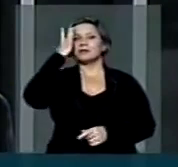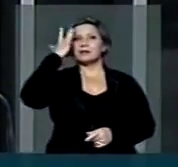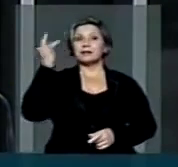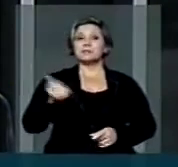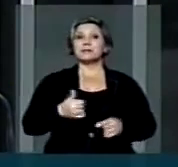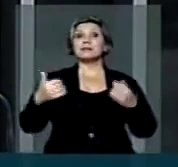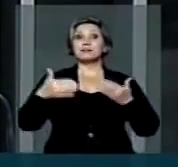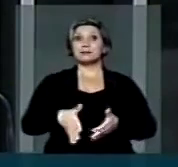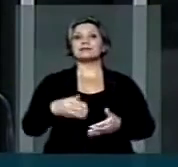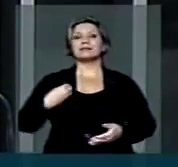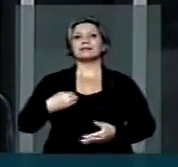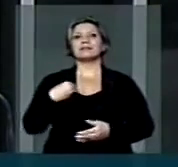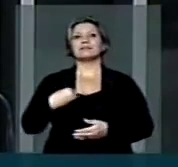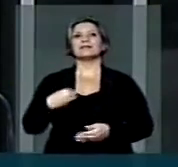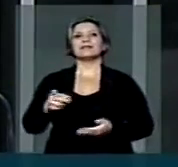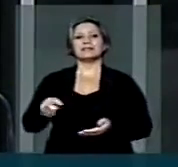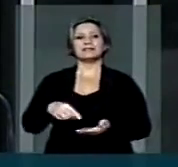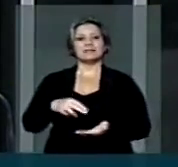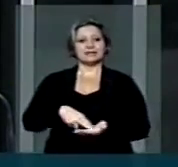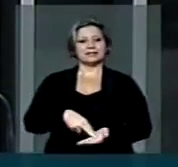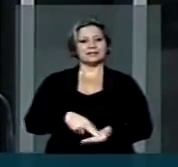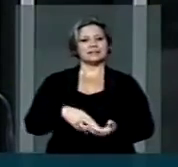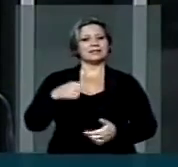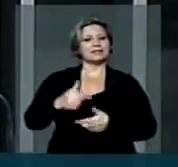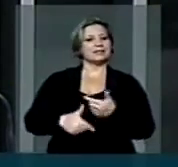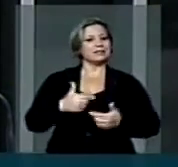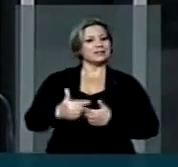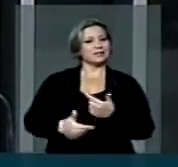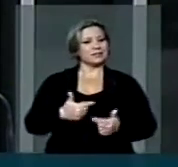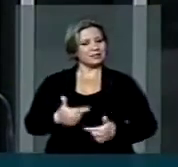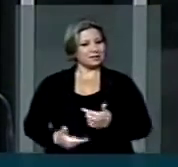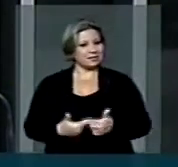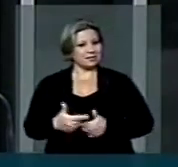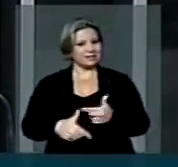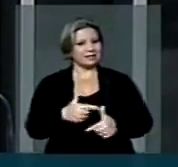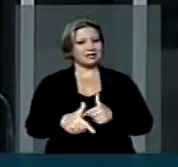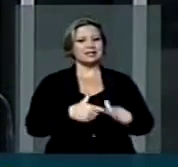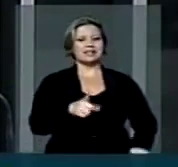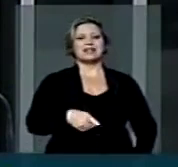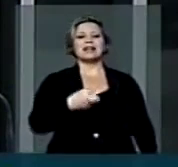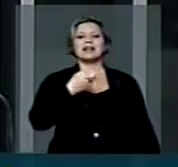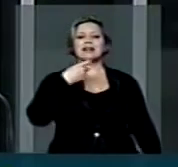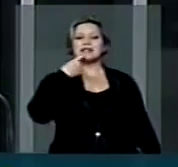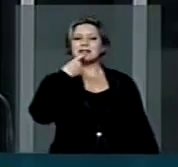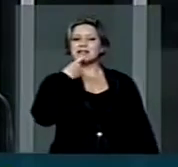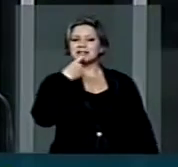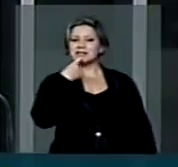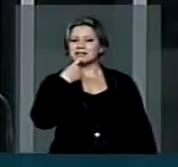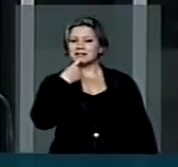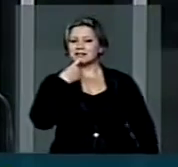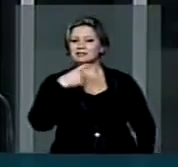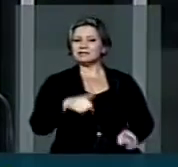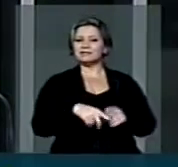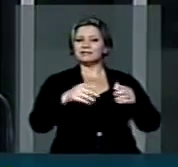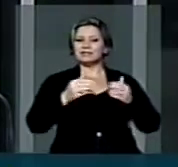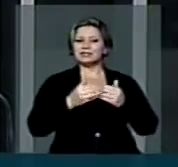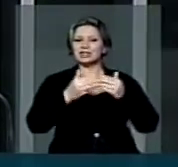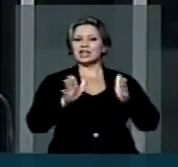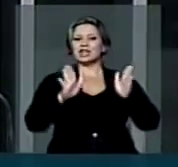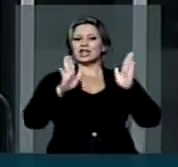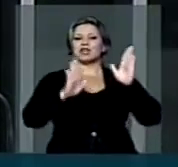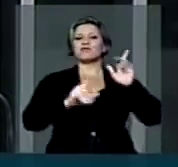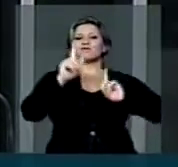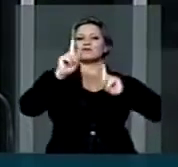vamos estar aqui ainda no plantão, Fernando Ferro, da sexta-feira, que é a abertura do